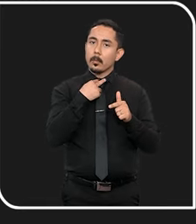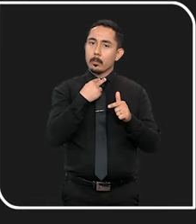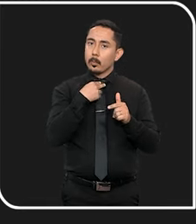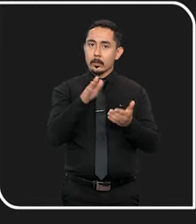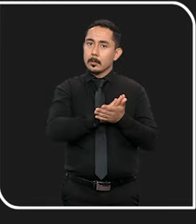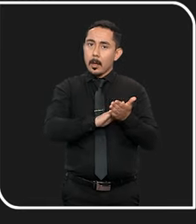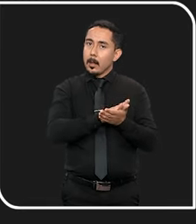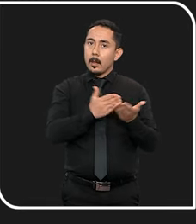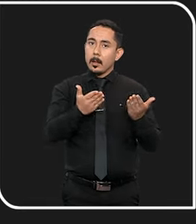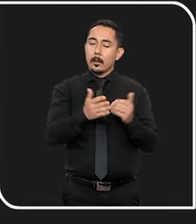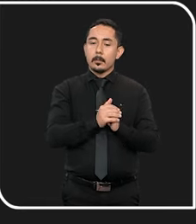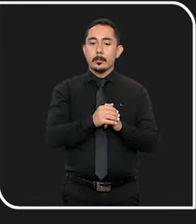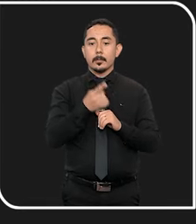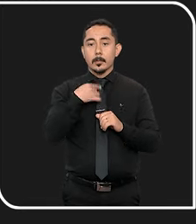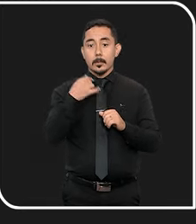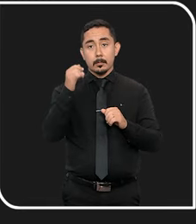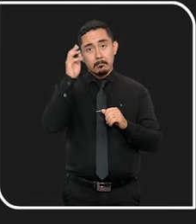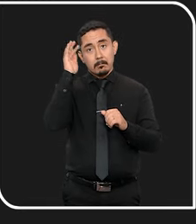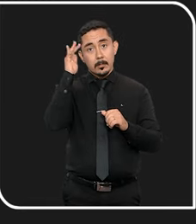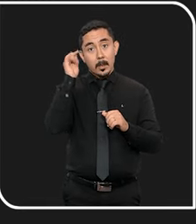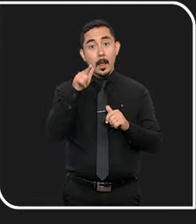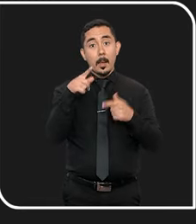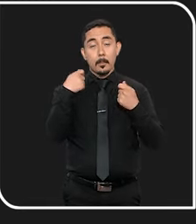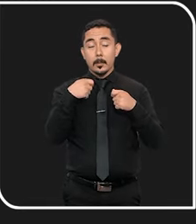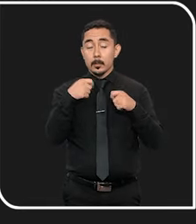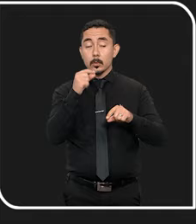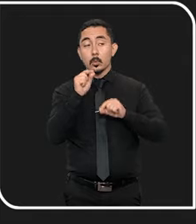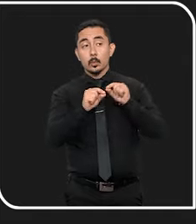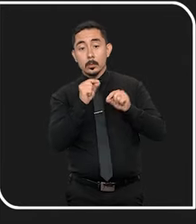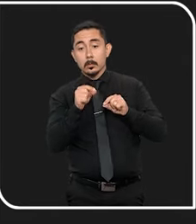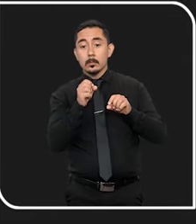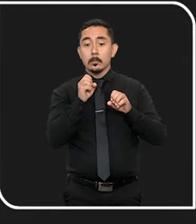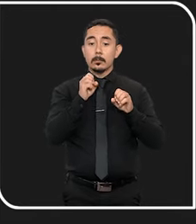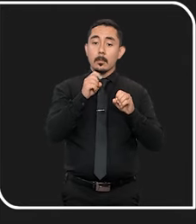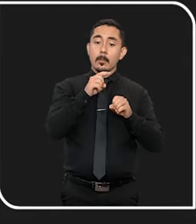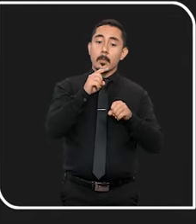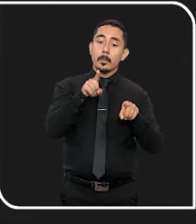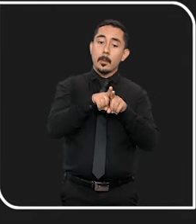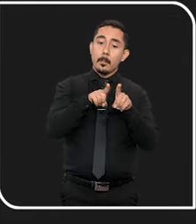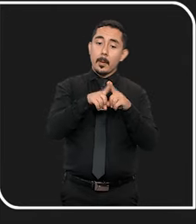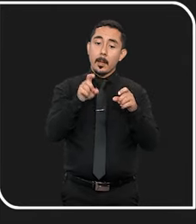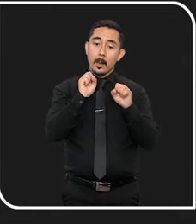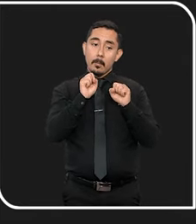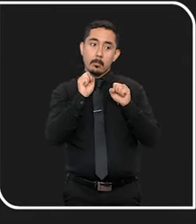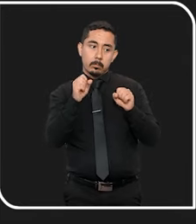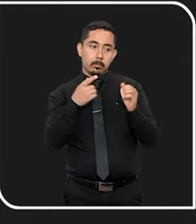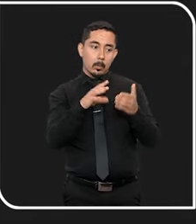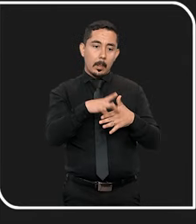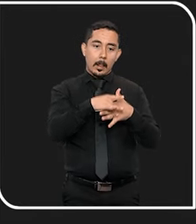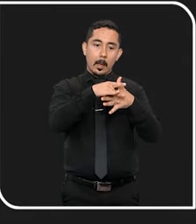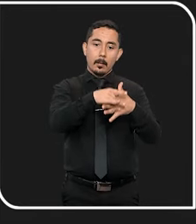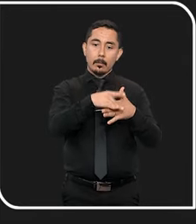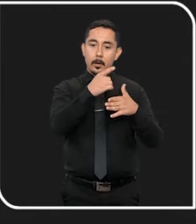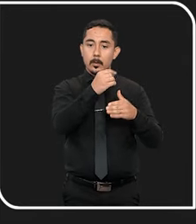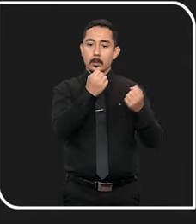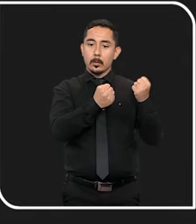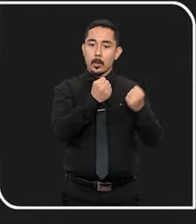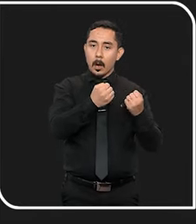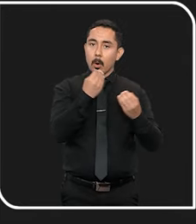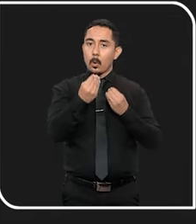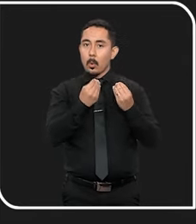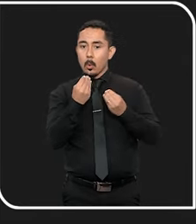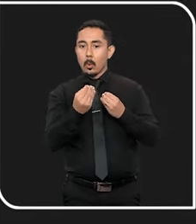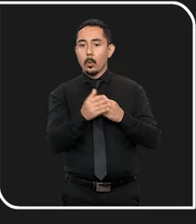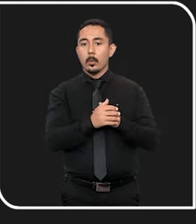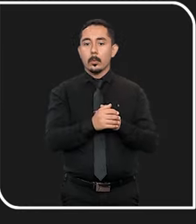ela não pode trabalhar e eu falei olha vamos pensar para ela trabalhar o que que ela precisa será se ela tem que levar essa criança como seria